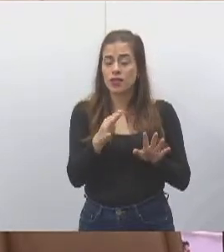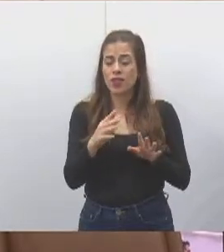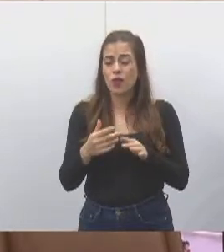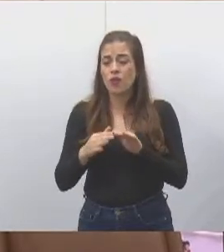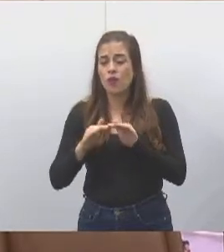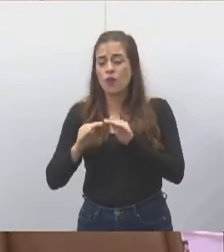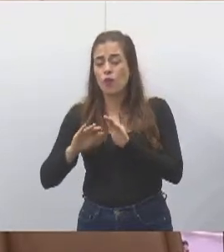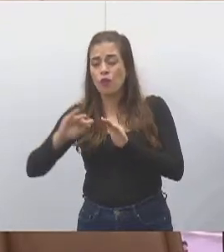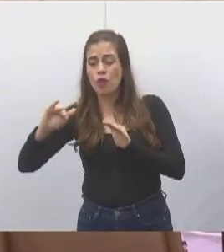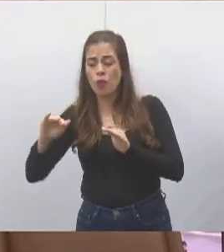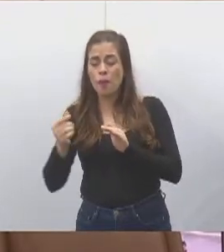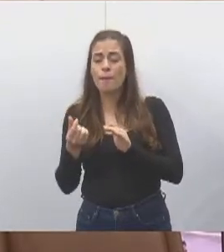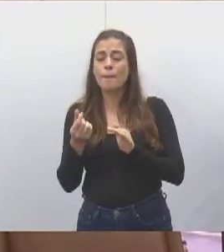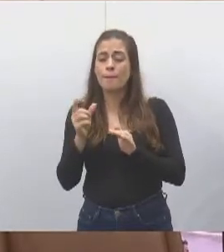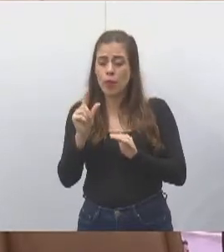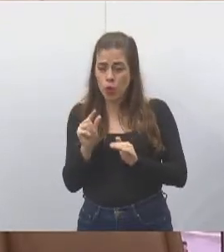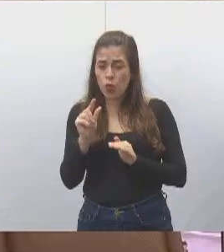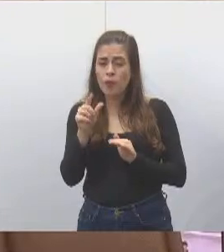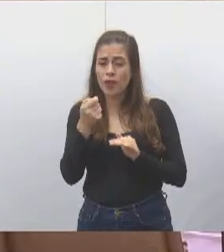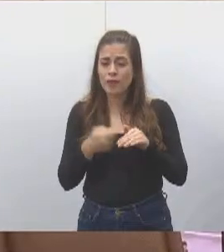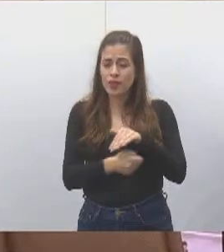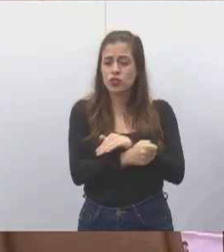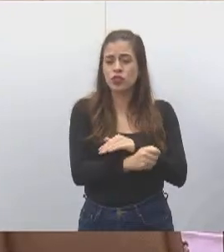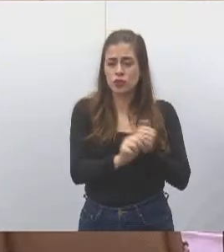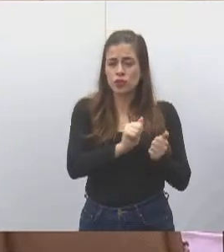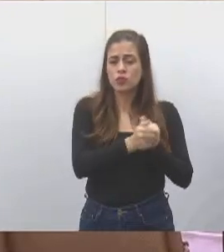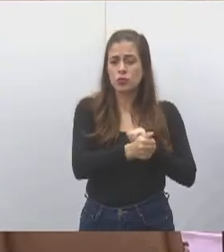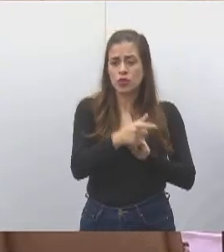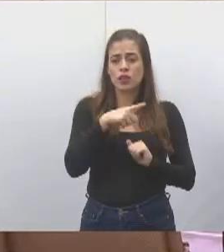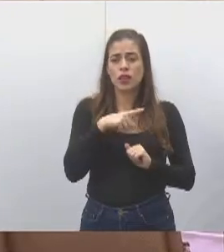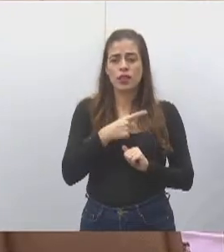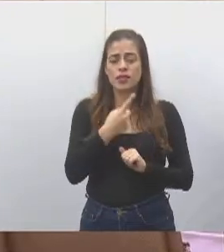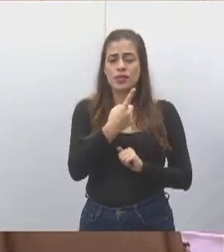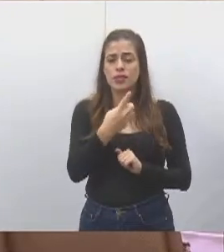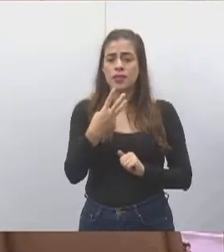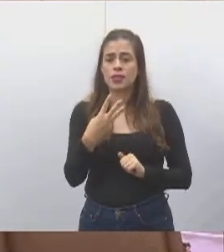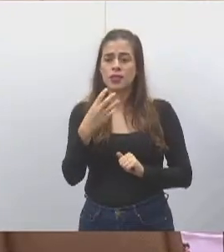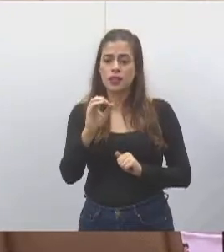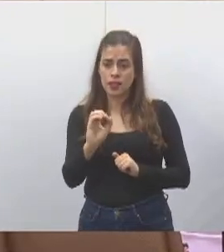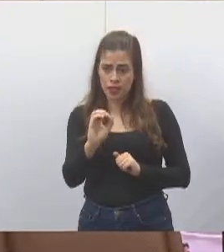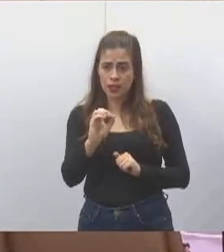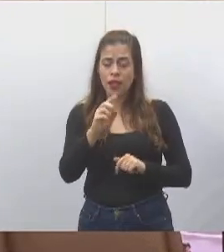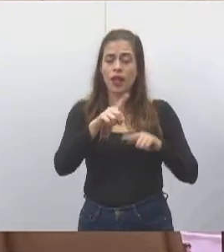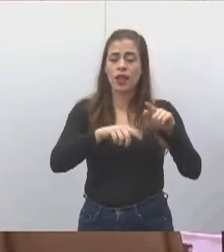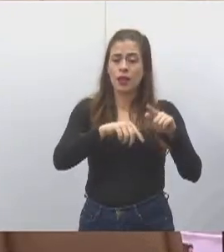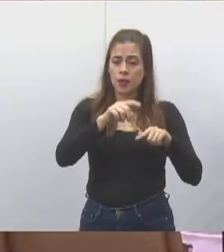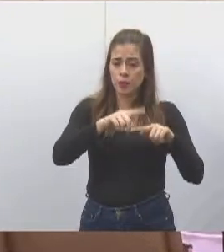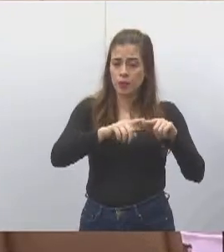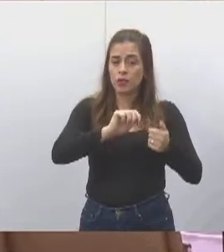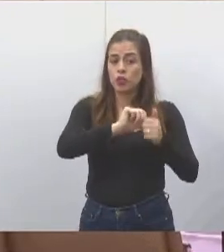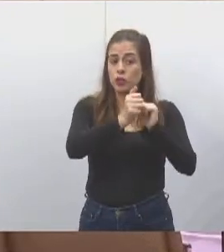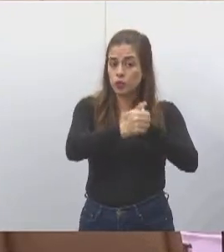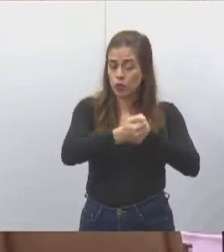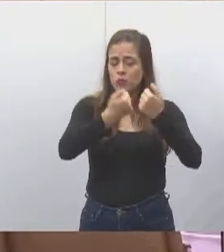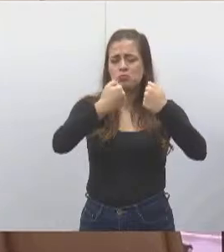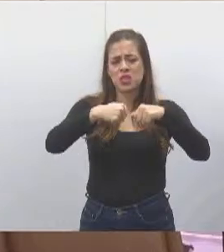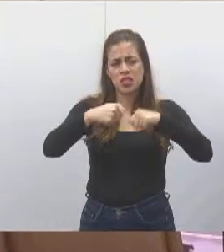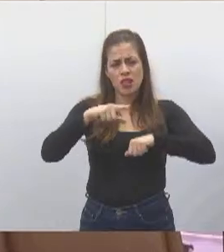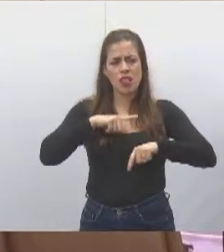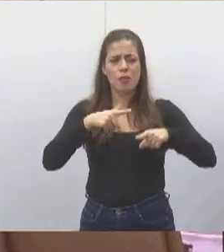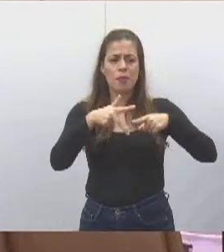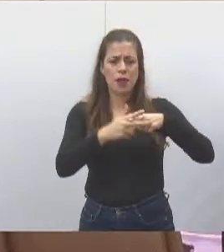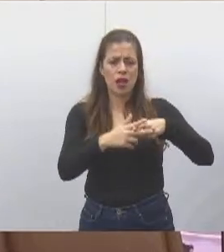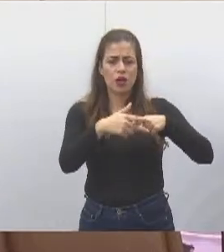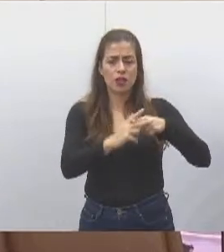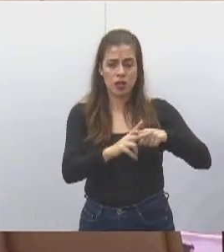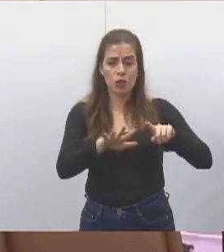investimento no esporte. A gente sabe que temos aí aproximadamente 130 equipamentos esportivos que necessitam de manutenção, e